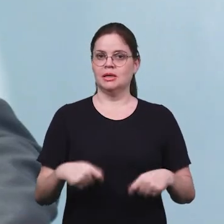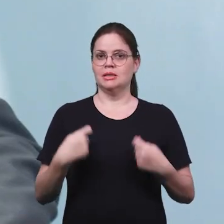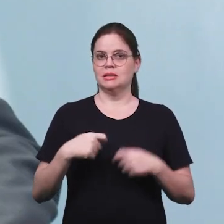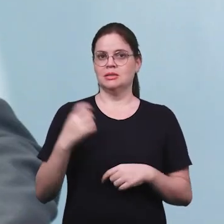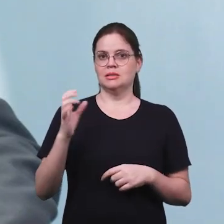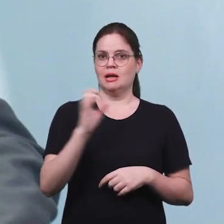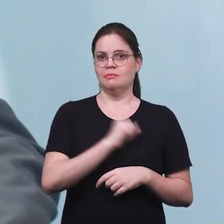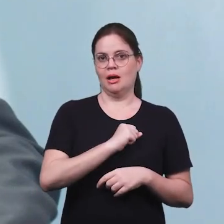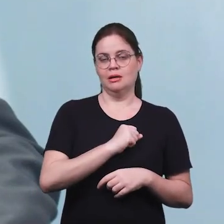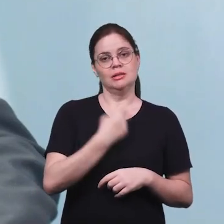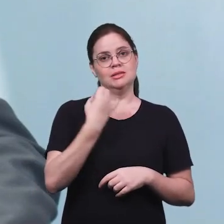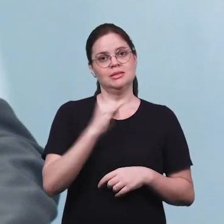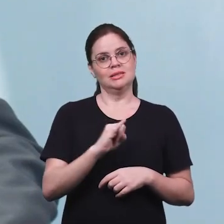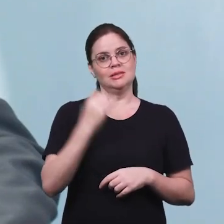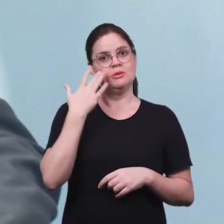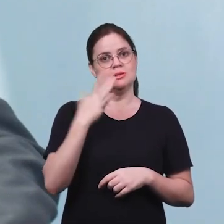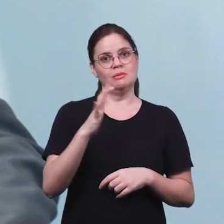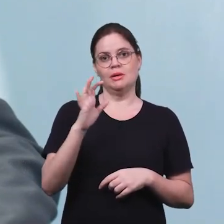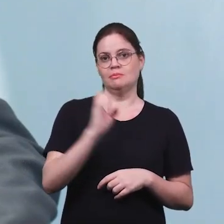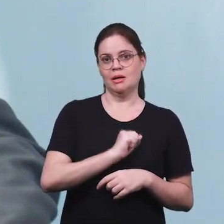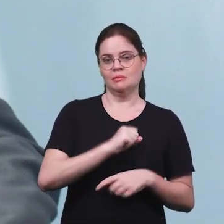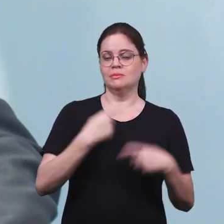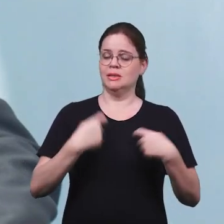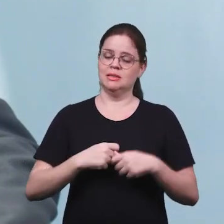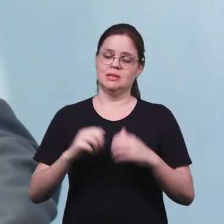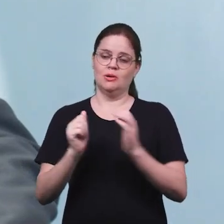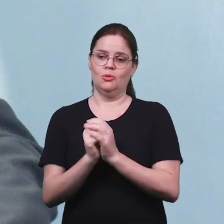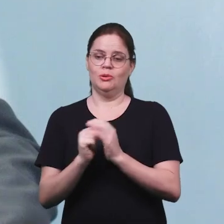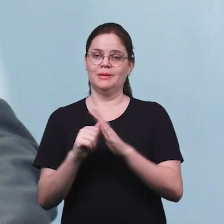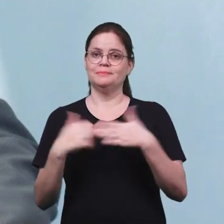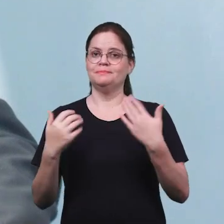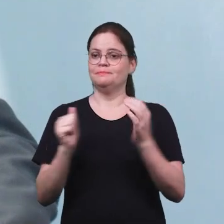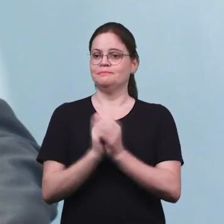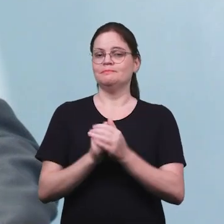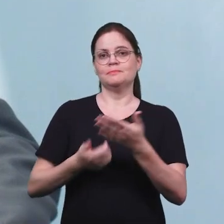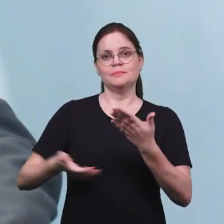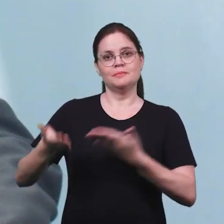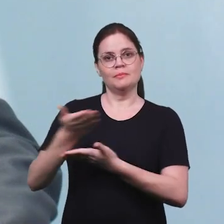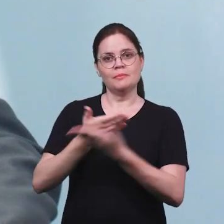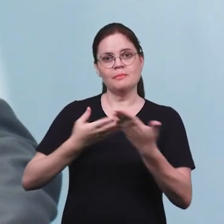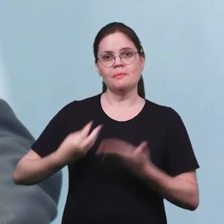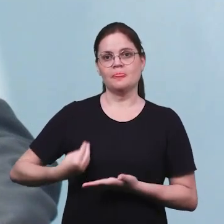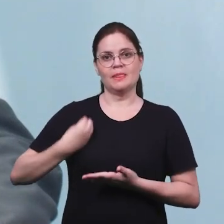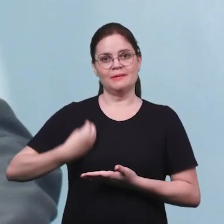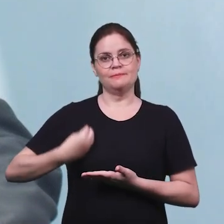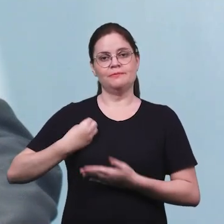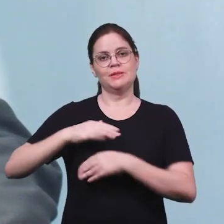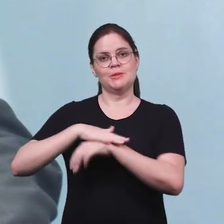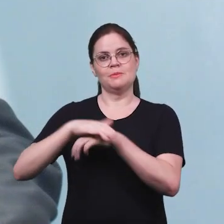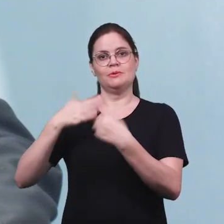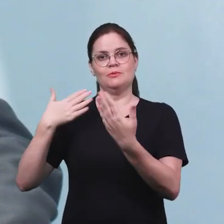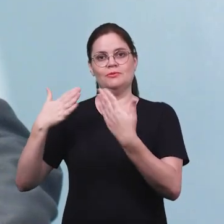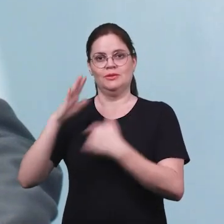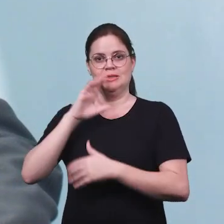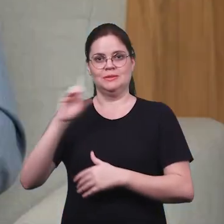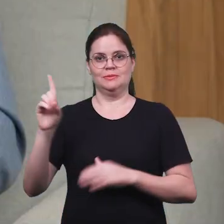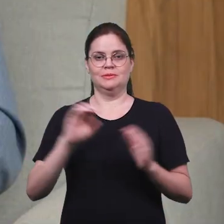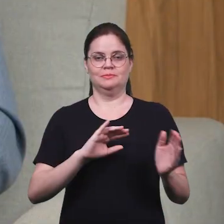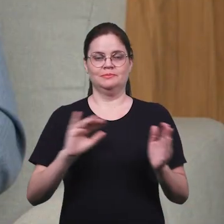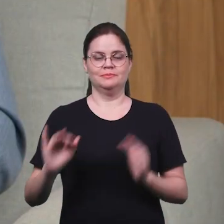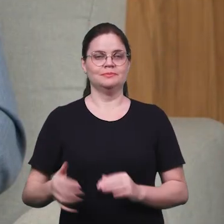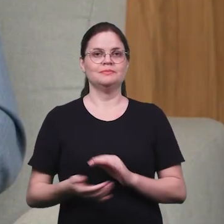amar, é preciso orar. Então, a oração, ela é transmissão de vida e ela é um diálogo com Deus.